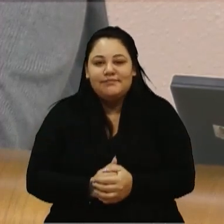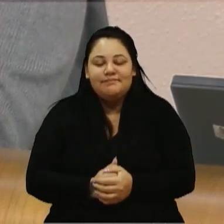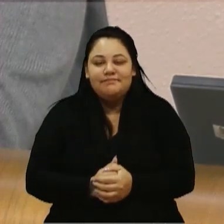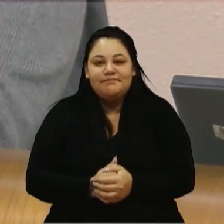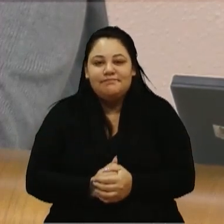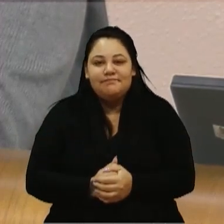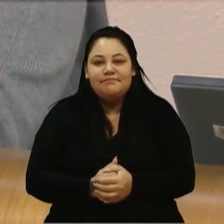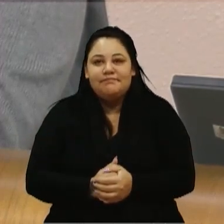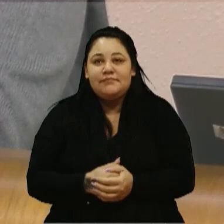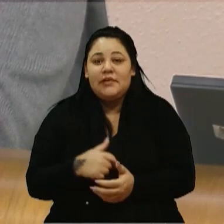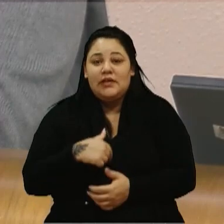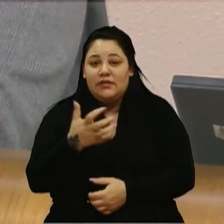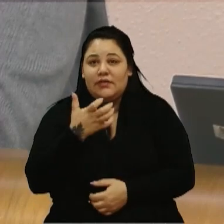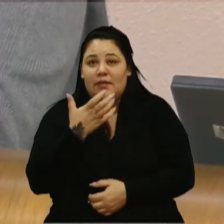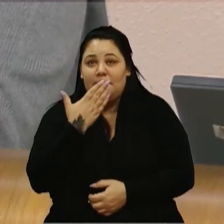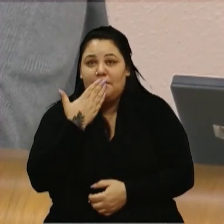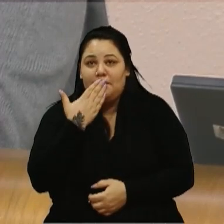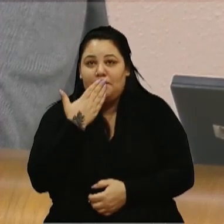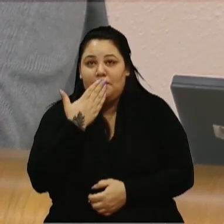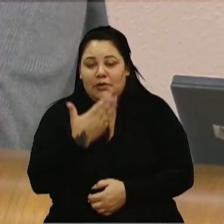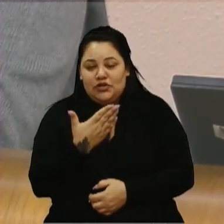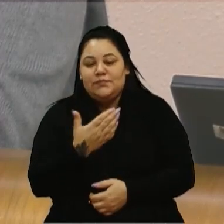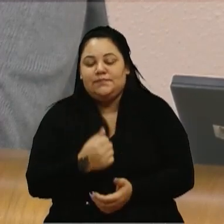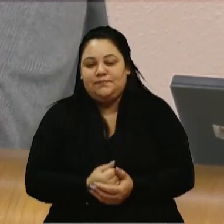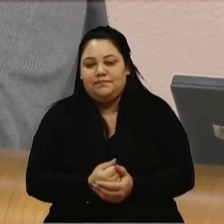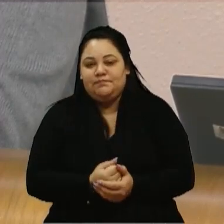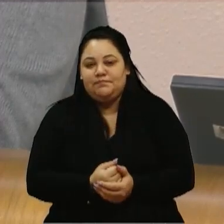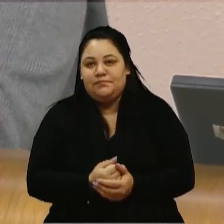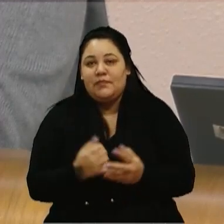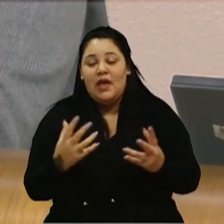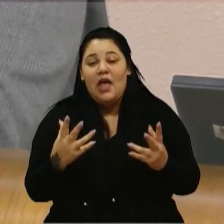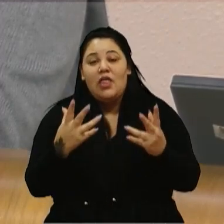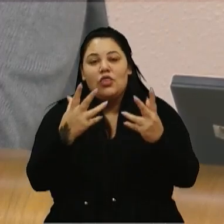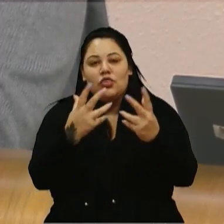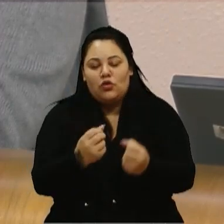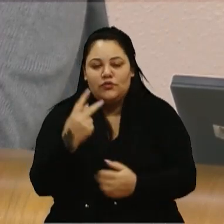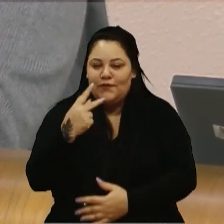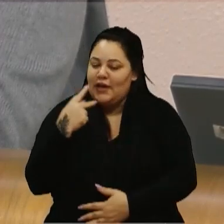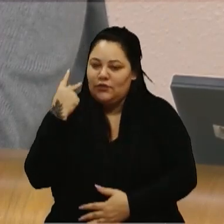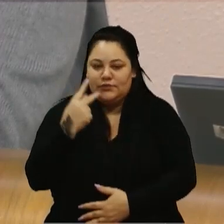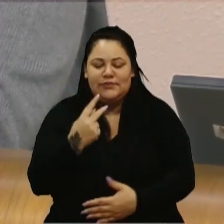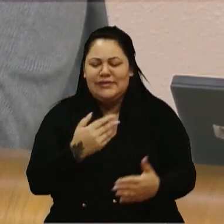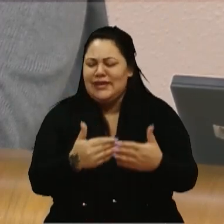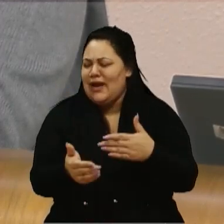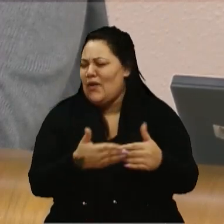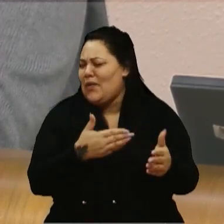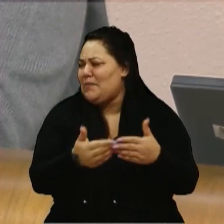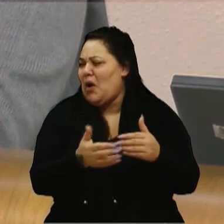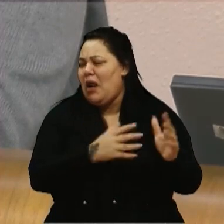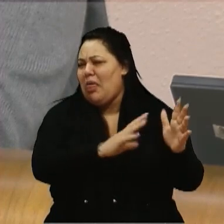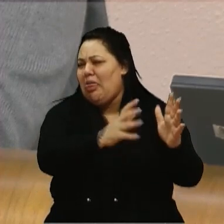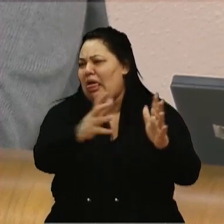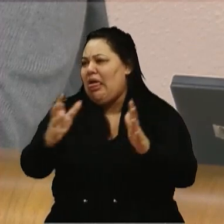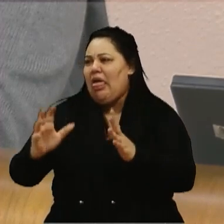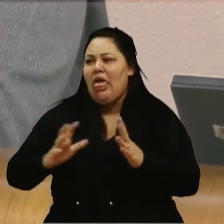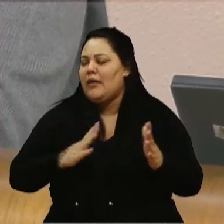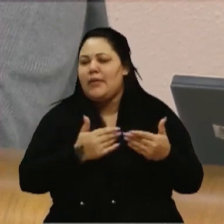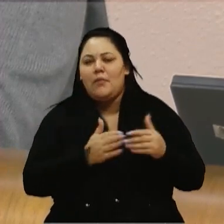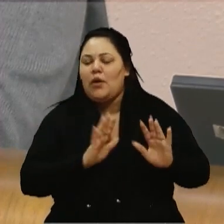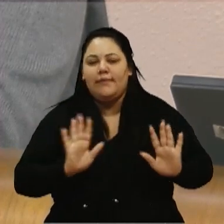E eu queria pedir assim, ó, a todos os vereadores, não importa o partido que